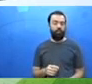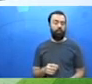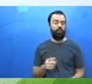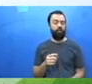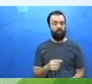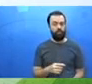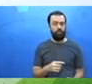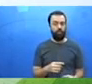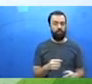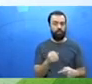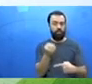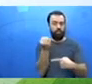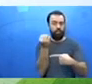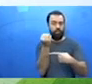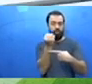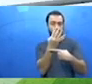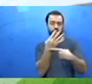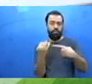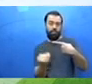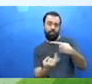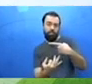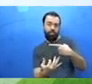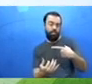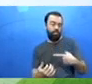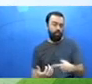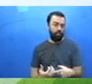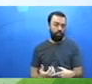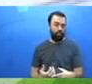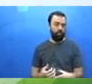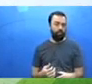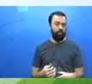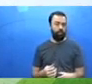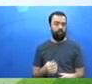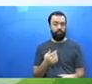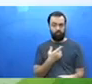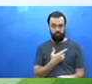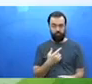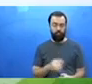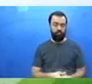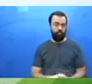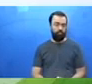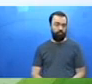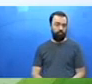natural, né? Aqui também tem um número natural. E aqui nós temos as frações.